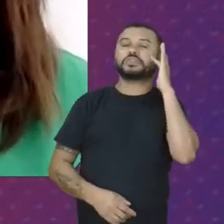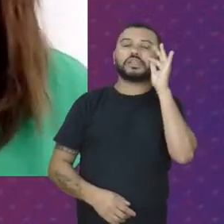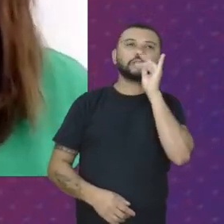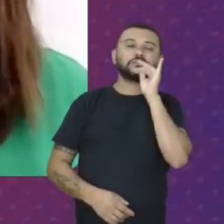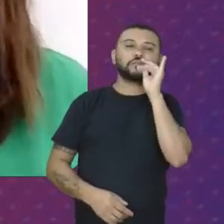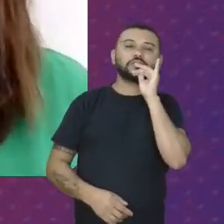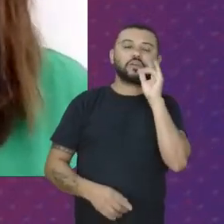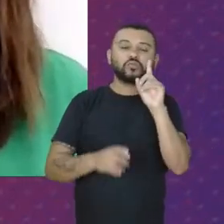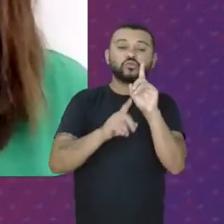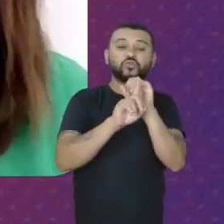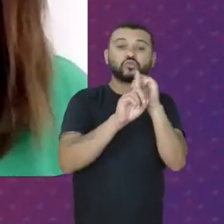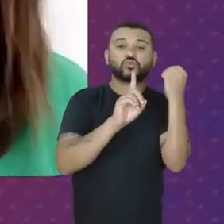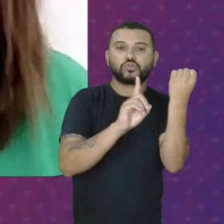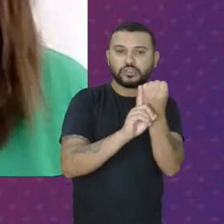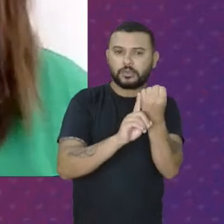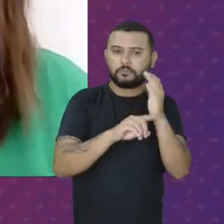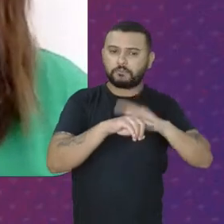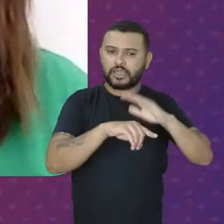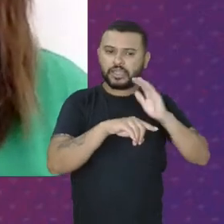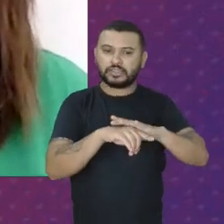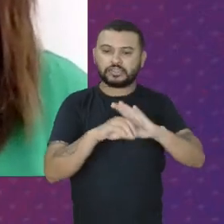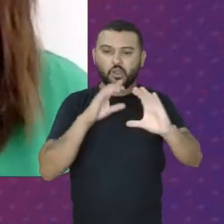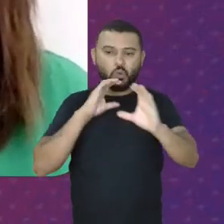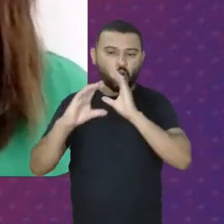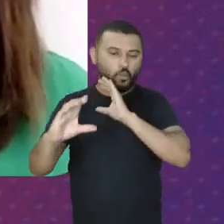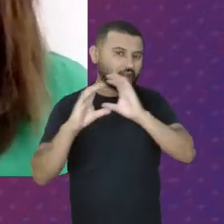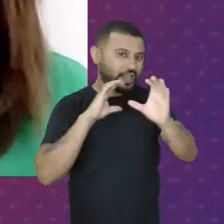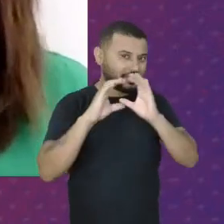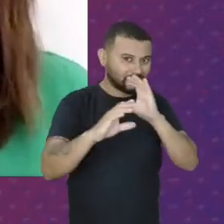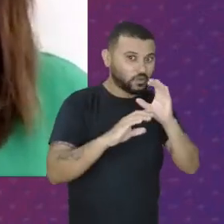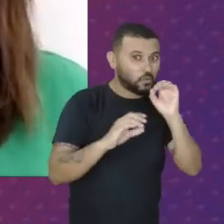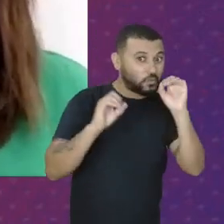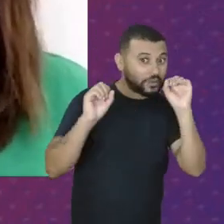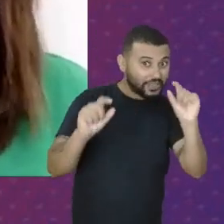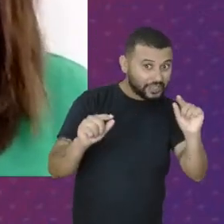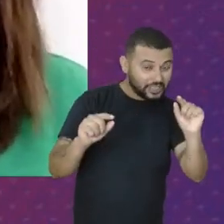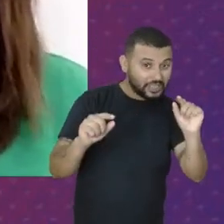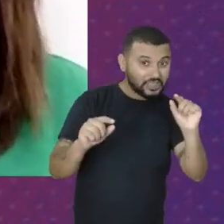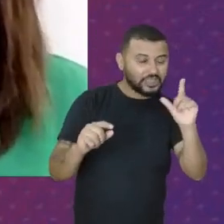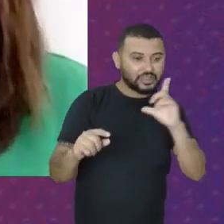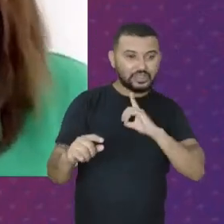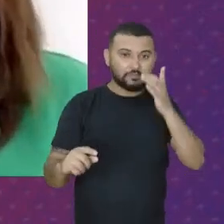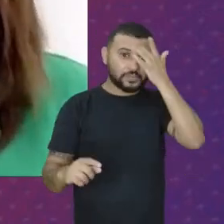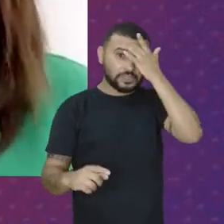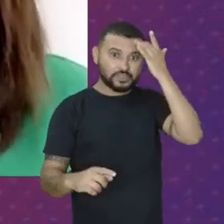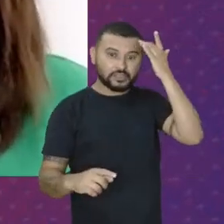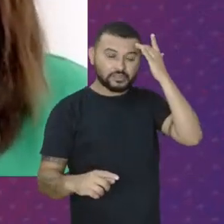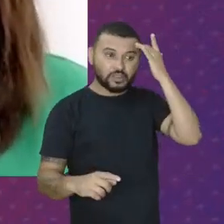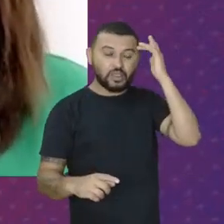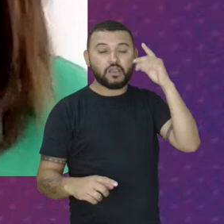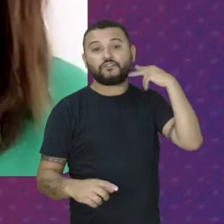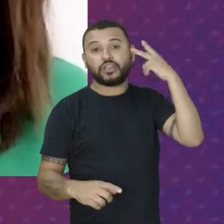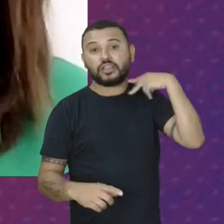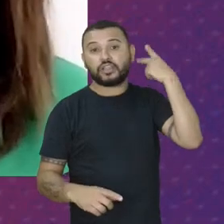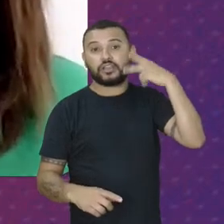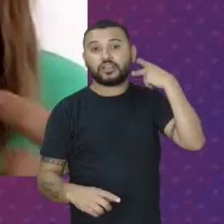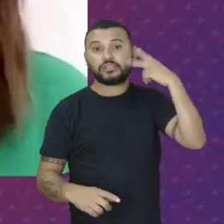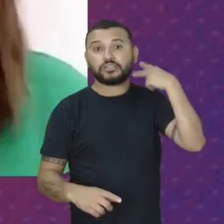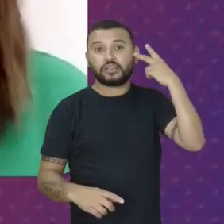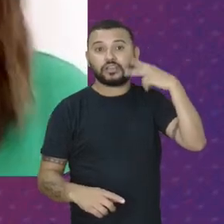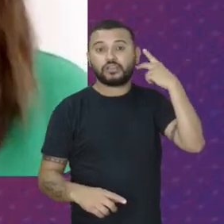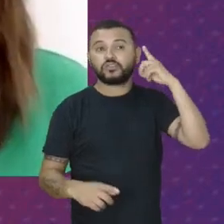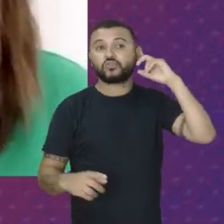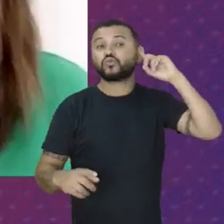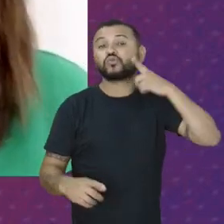numa sociedade que é muito comunicacional, o que é ter uma vereadora com